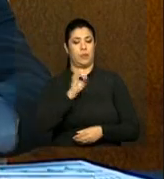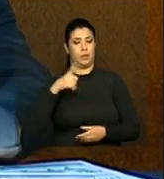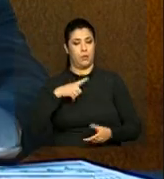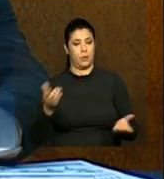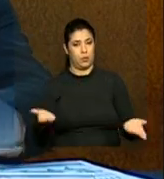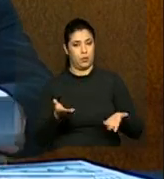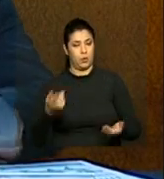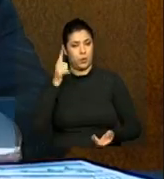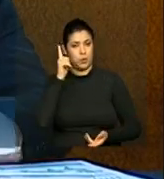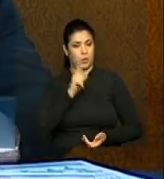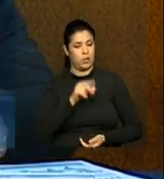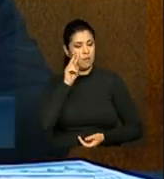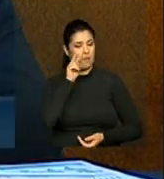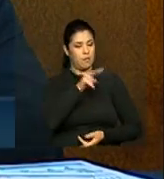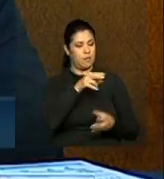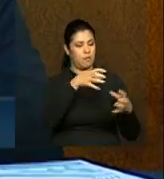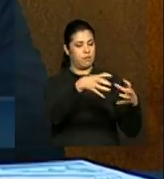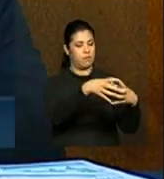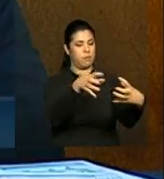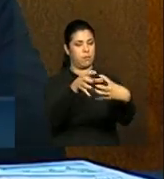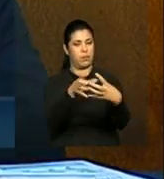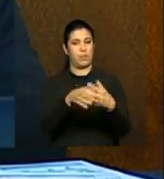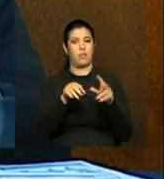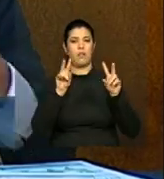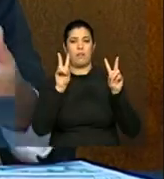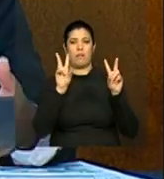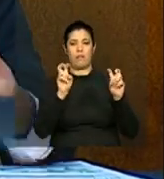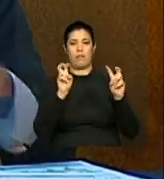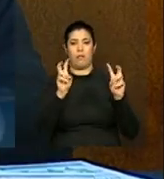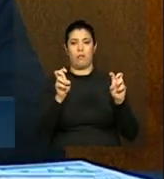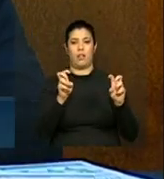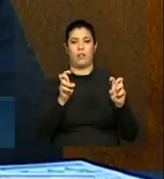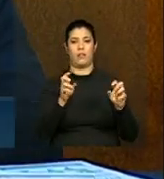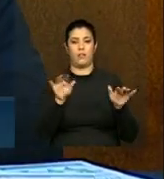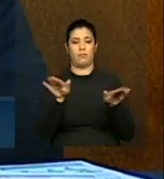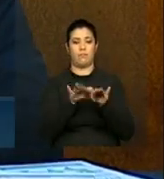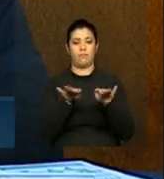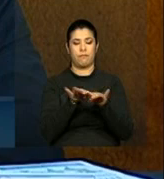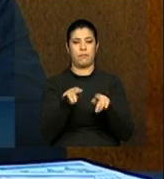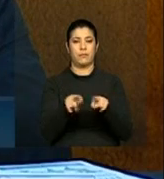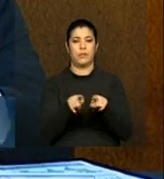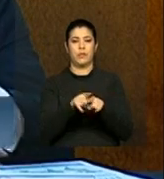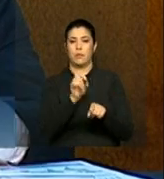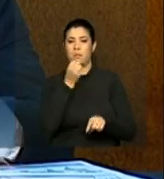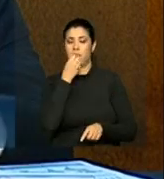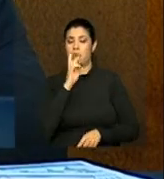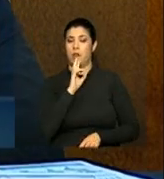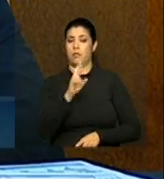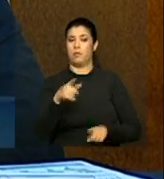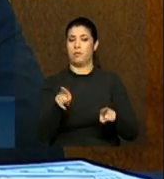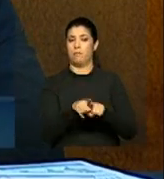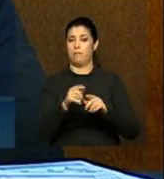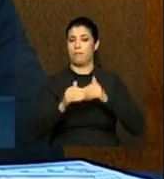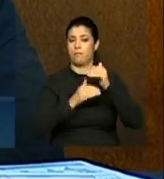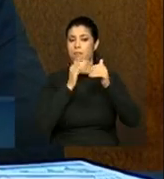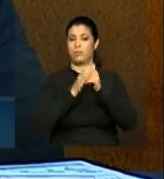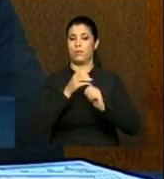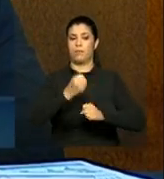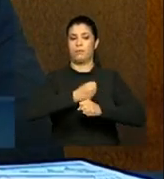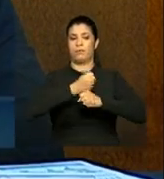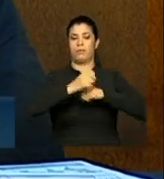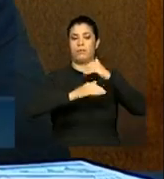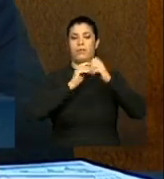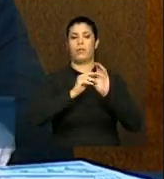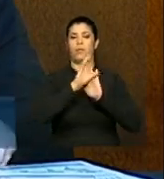consegue olhar para esses públicos da agenda transversal, se hoje a gente que o Brasil conseguiu bons resultados e vem conseguindo a partir da Constituição de